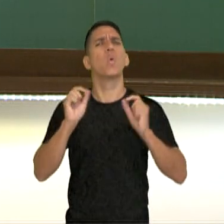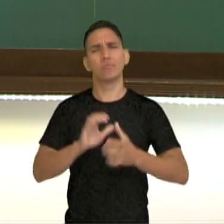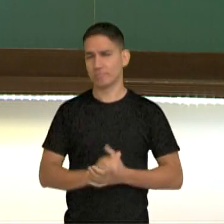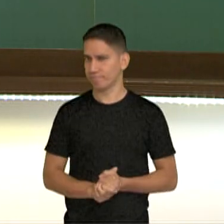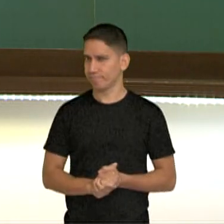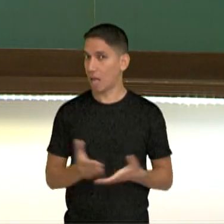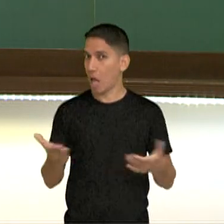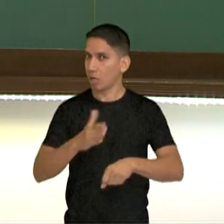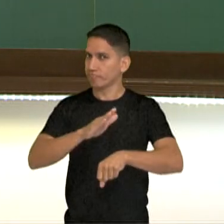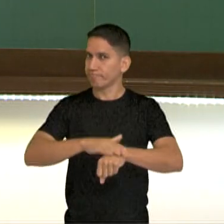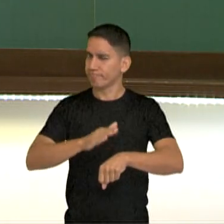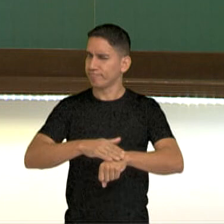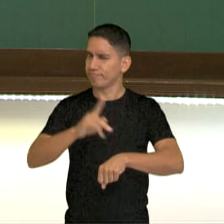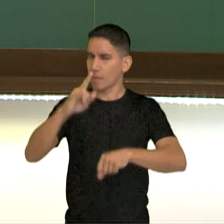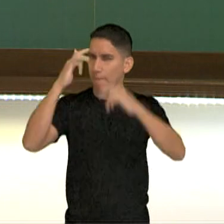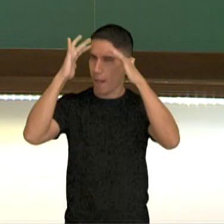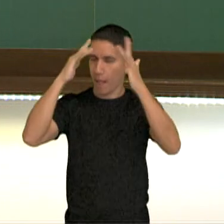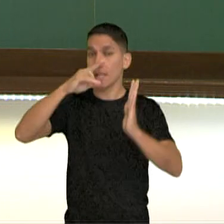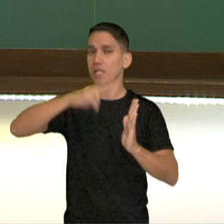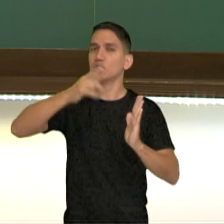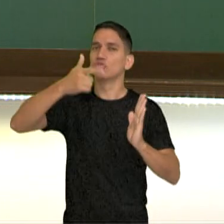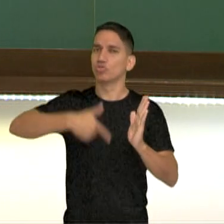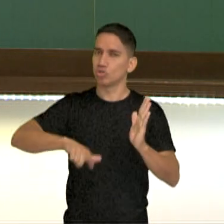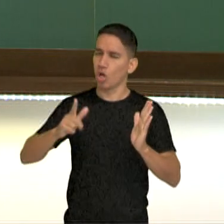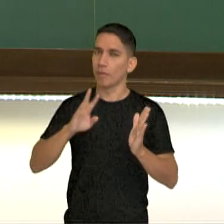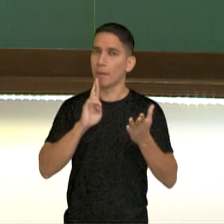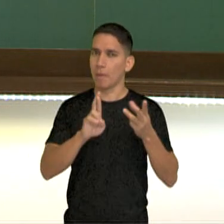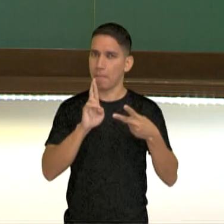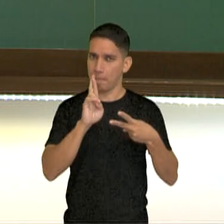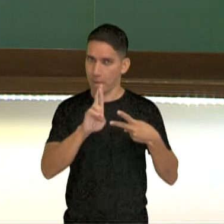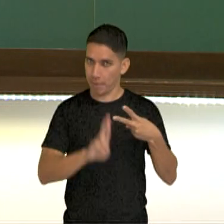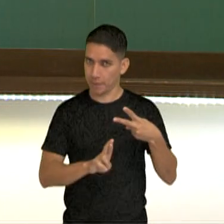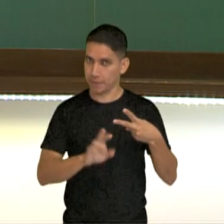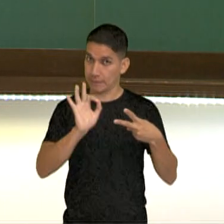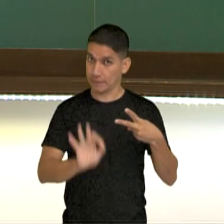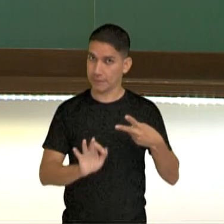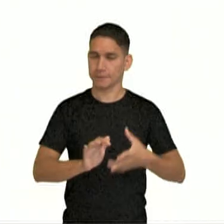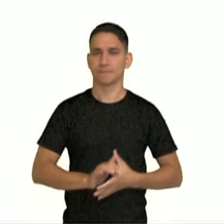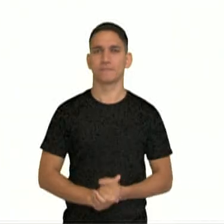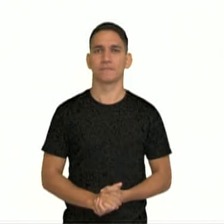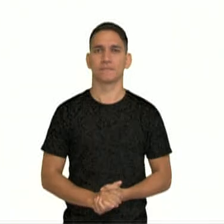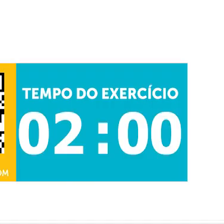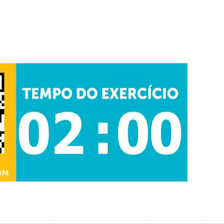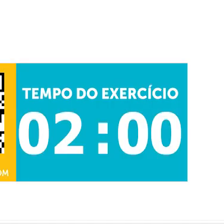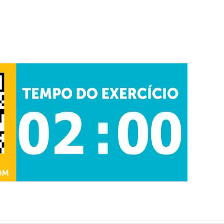Agora, pensa, leia novamente e responda corretamente.